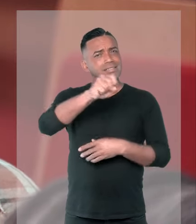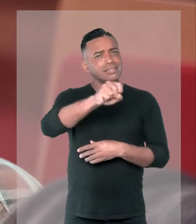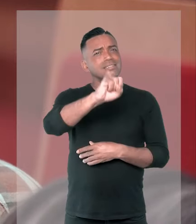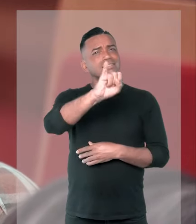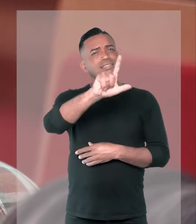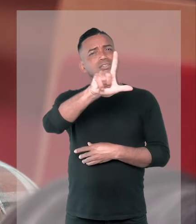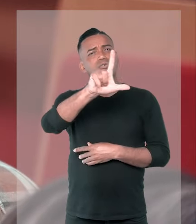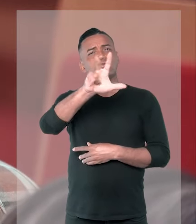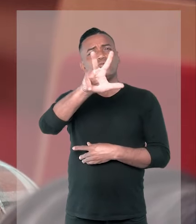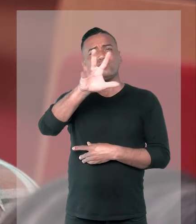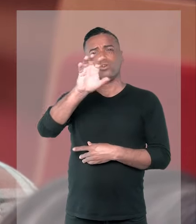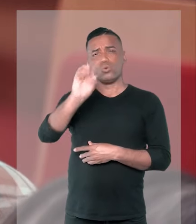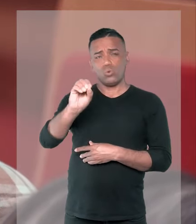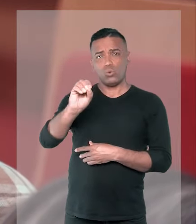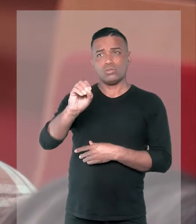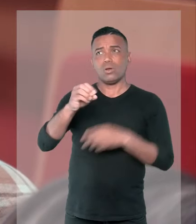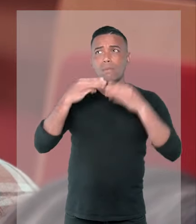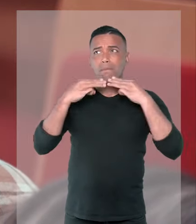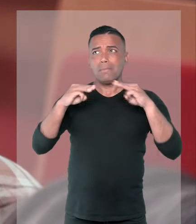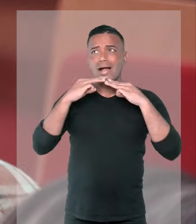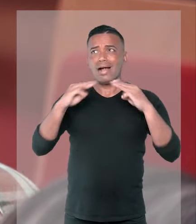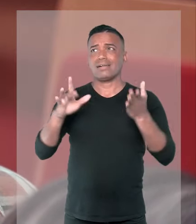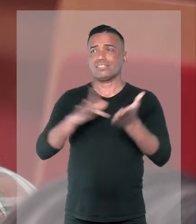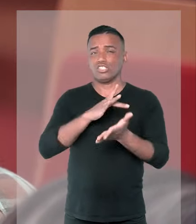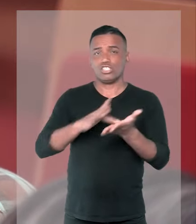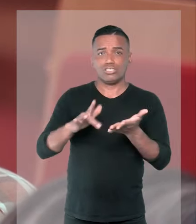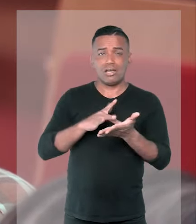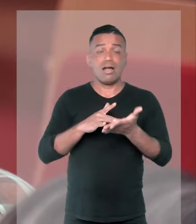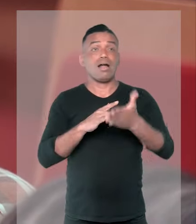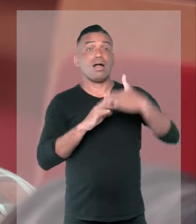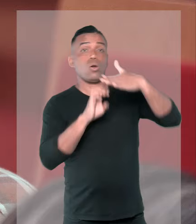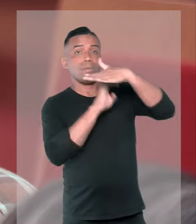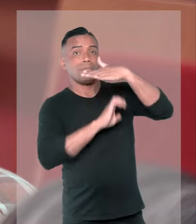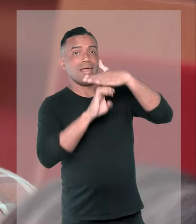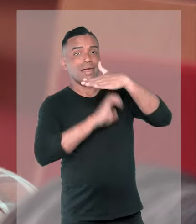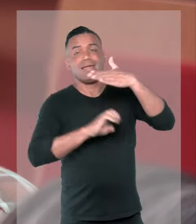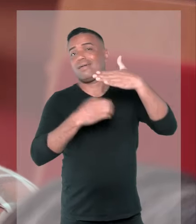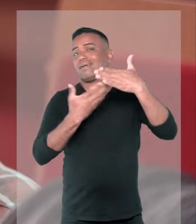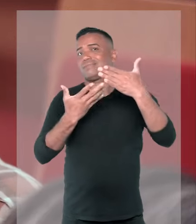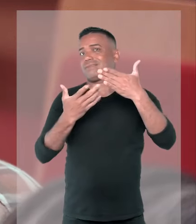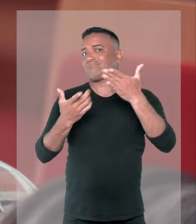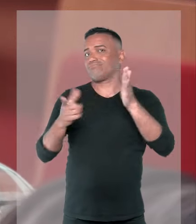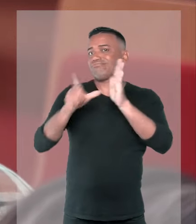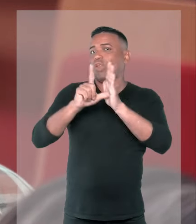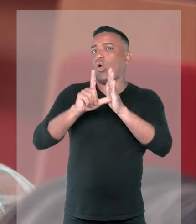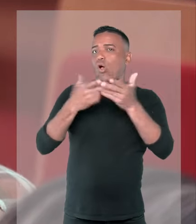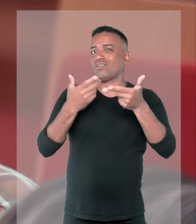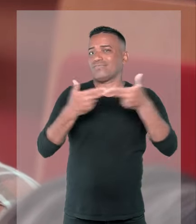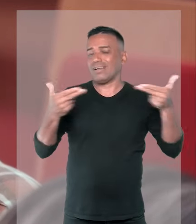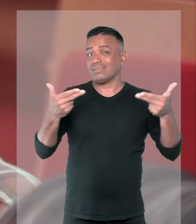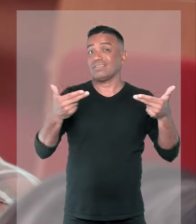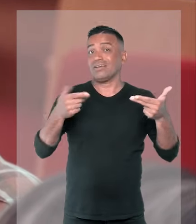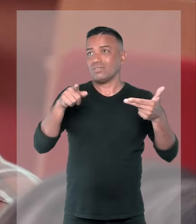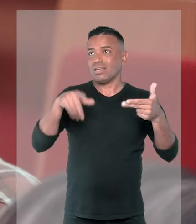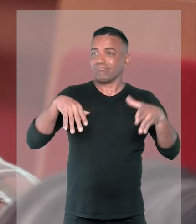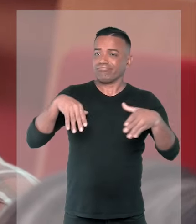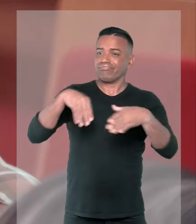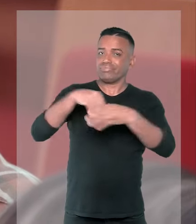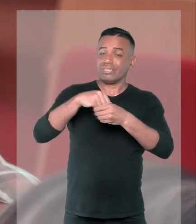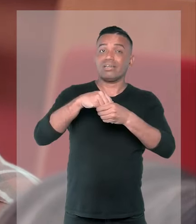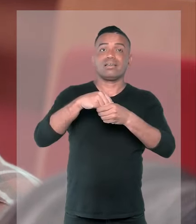estrutura do marketing digital como sendo a empresa ou negócio por exemplo e eu vi aqui também que você faz parte de